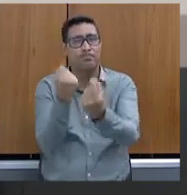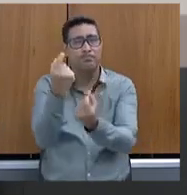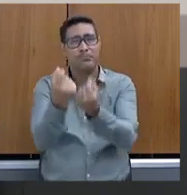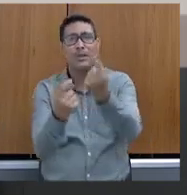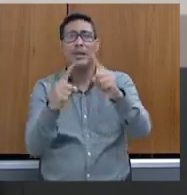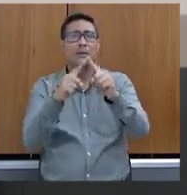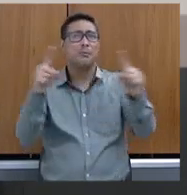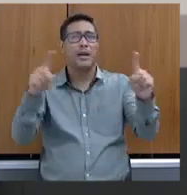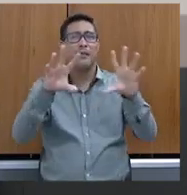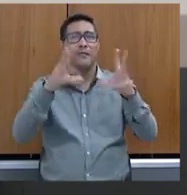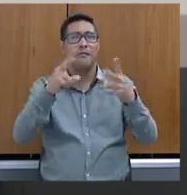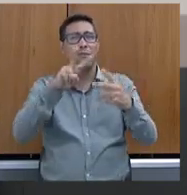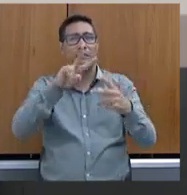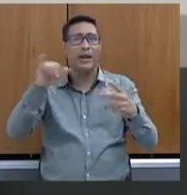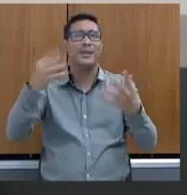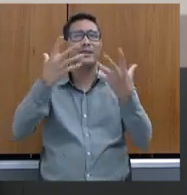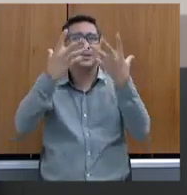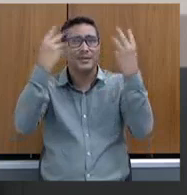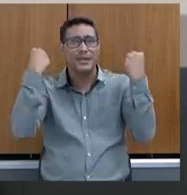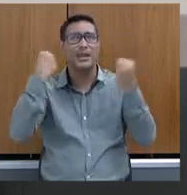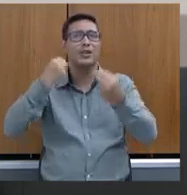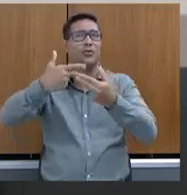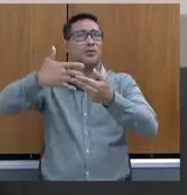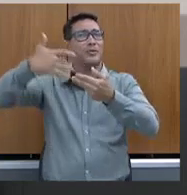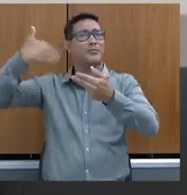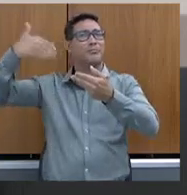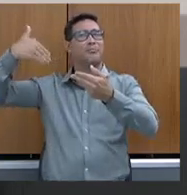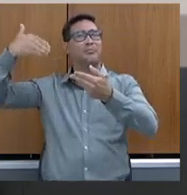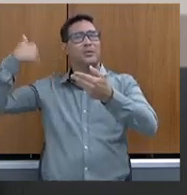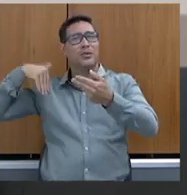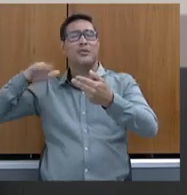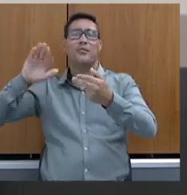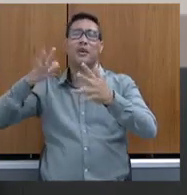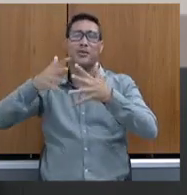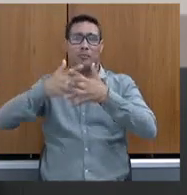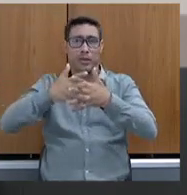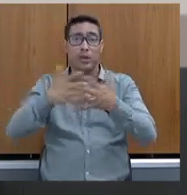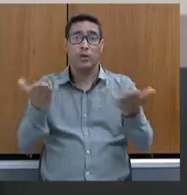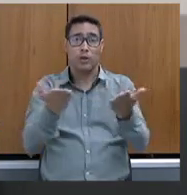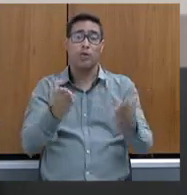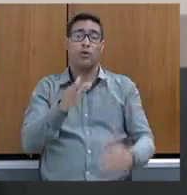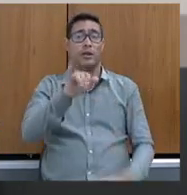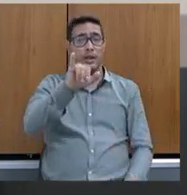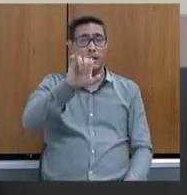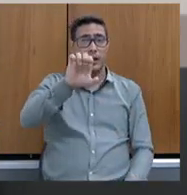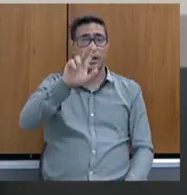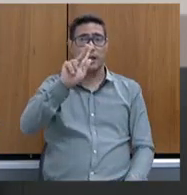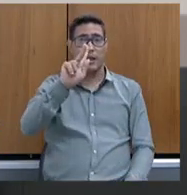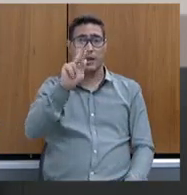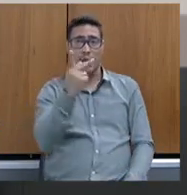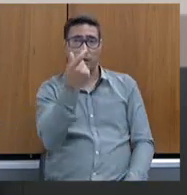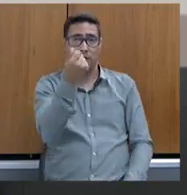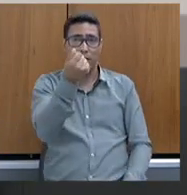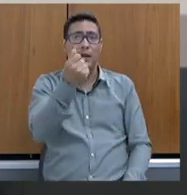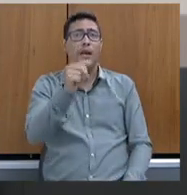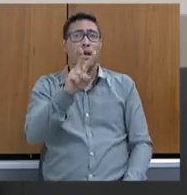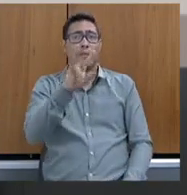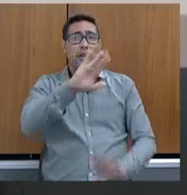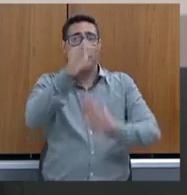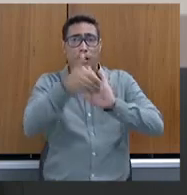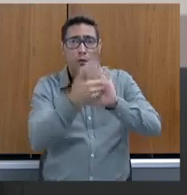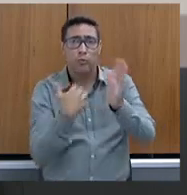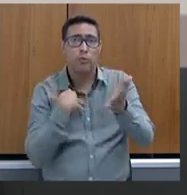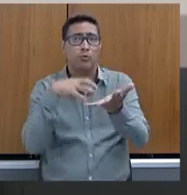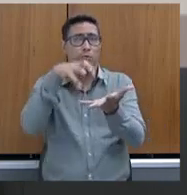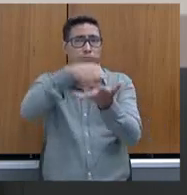muita coisa para trás e vai complicando Então eu acho que os tombamento do IF agora devem ser todos híbridos porque de uma vez só